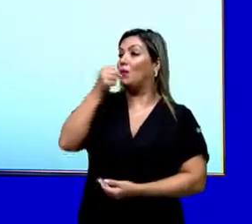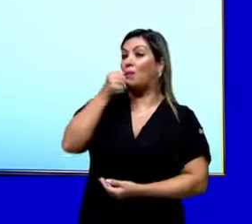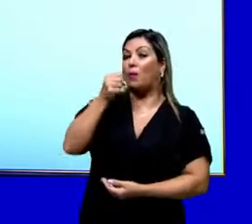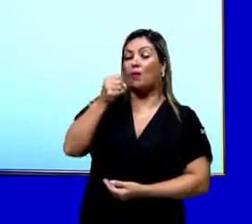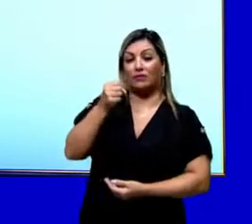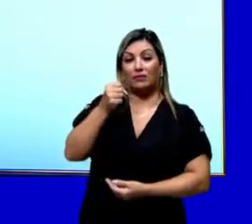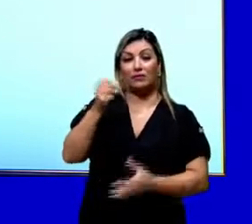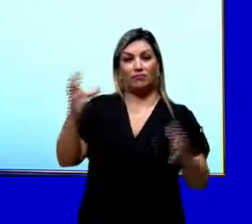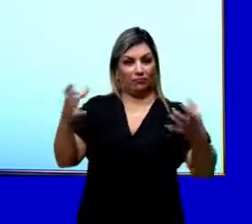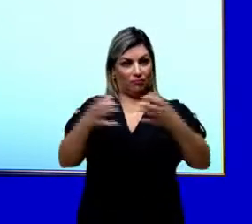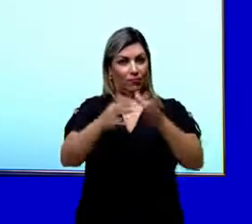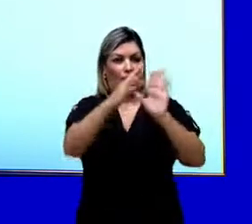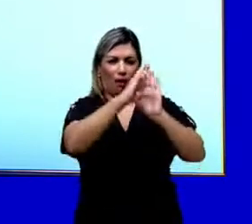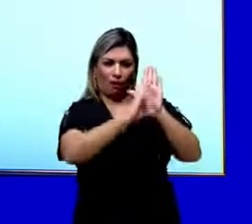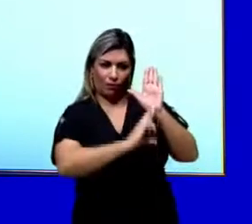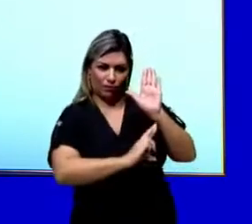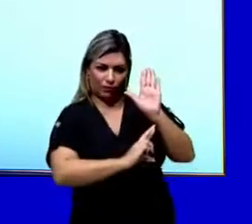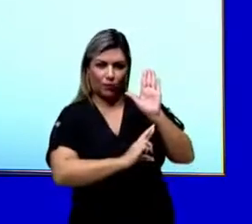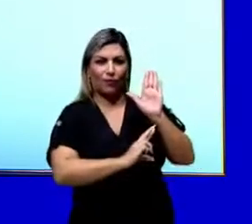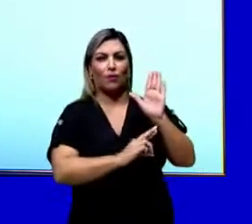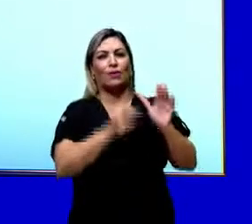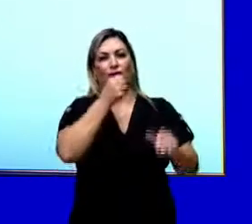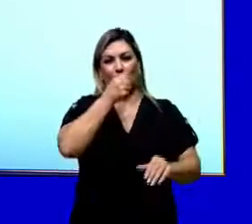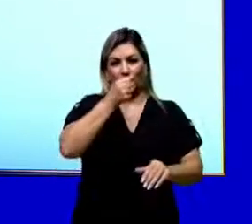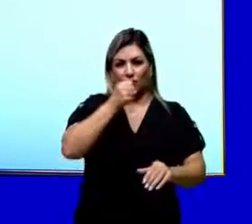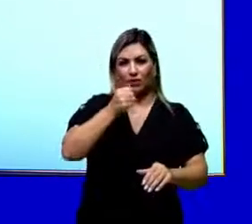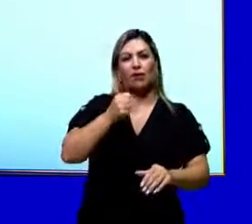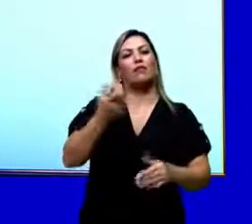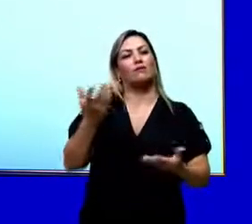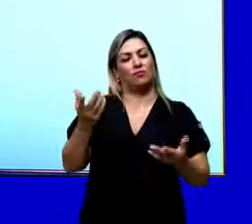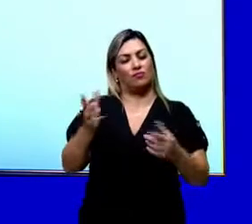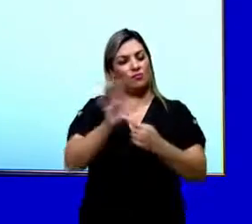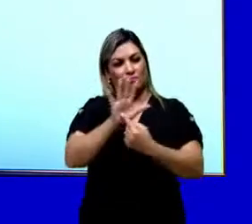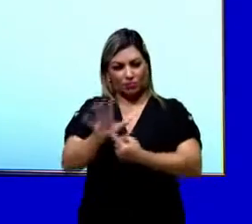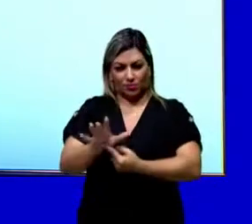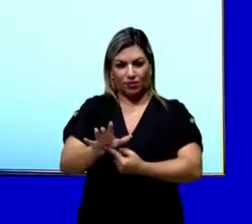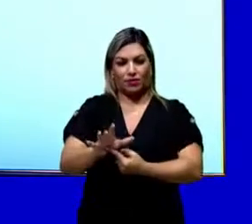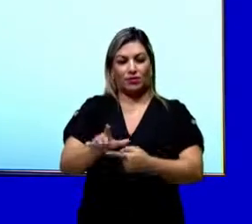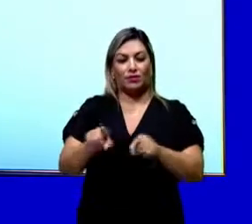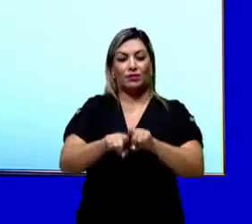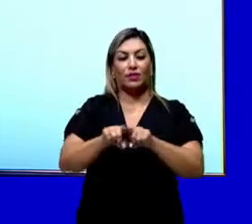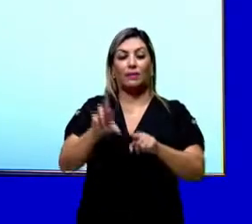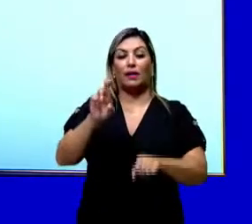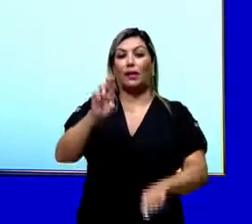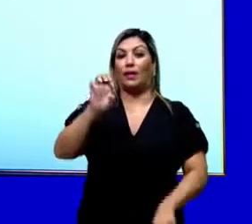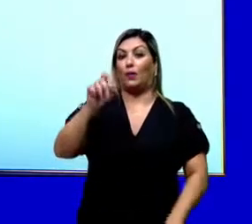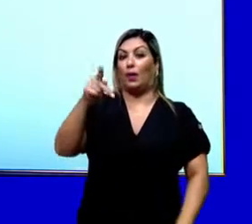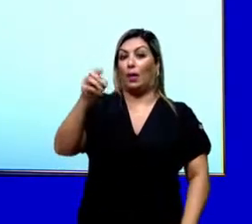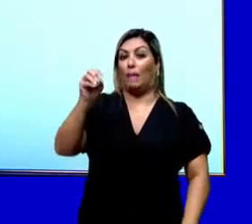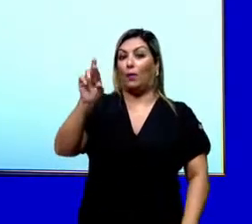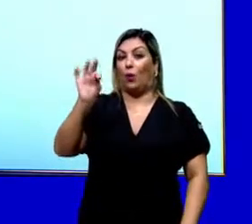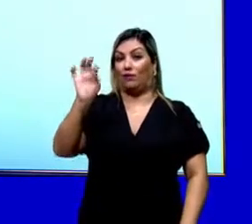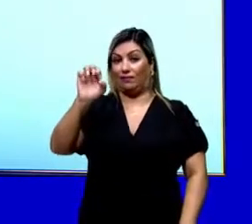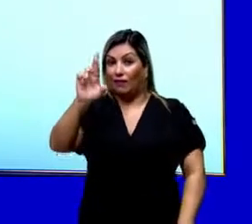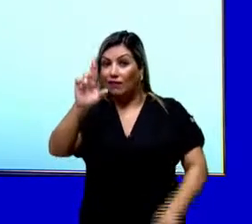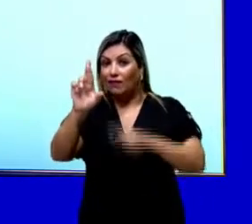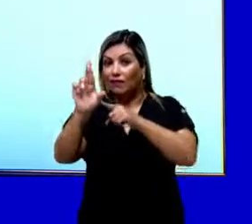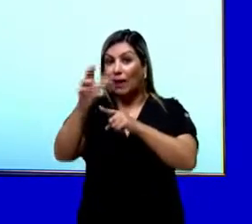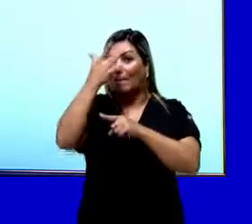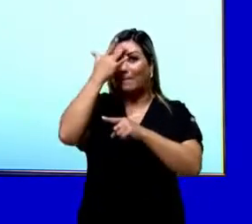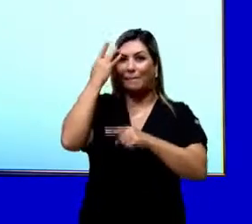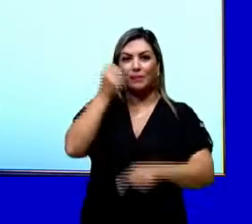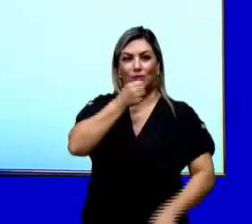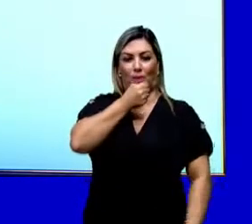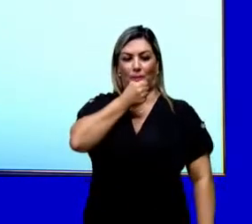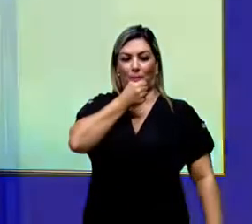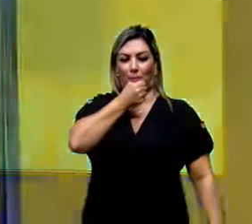o esporte que o relatório reportagem matéria né Harry Potter vocês viram que a gente vai ver se